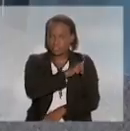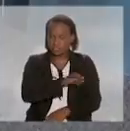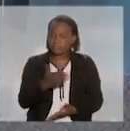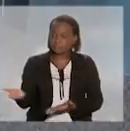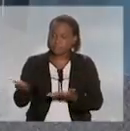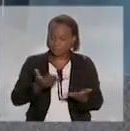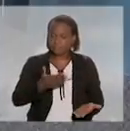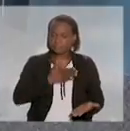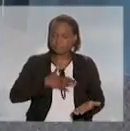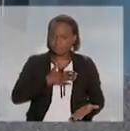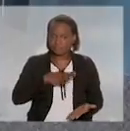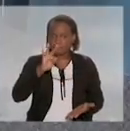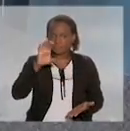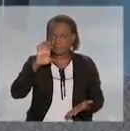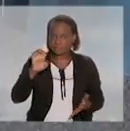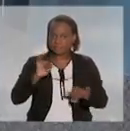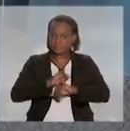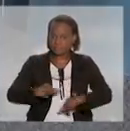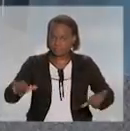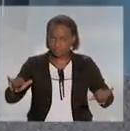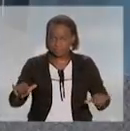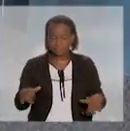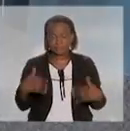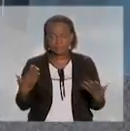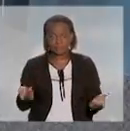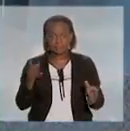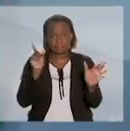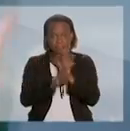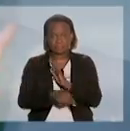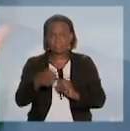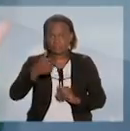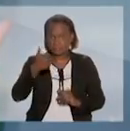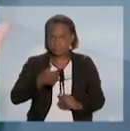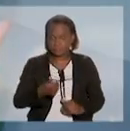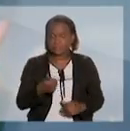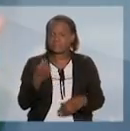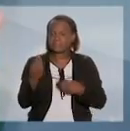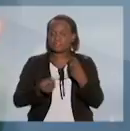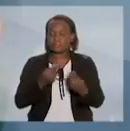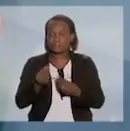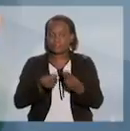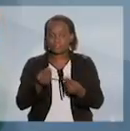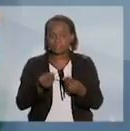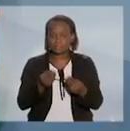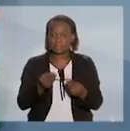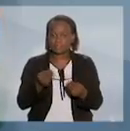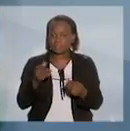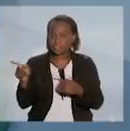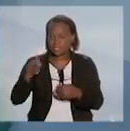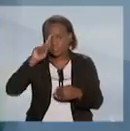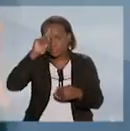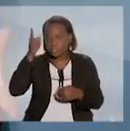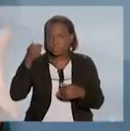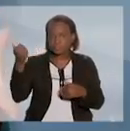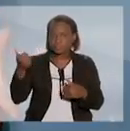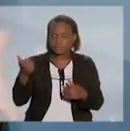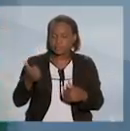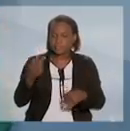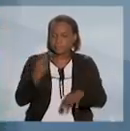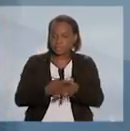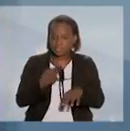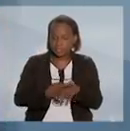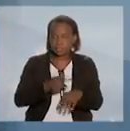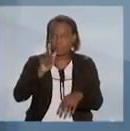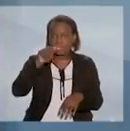Sejam bem-vindos ao TCE Notícia. Muito obrigada. Obrigado. Bom, a primeira pergunta é como iniciativas como essas, como por